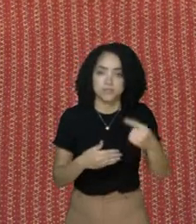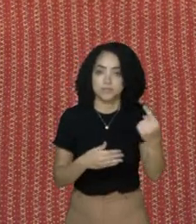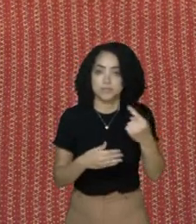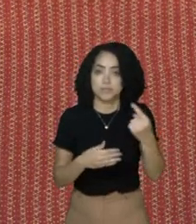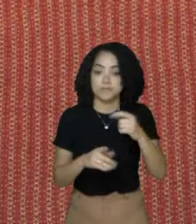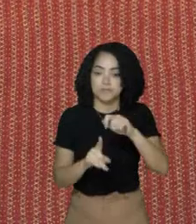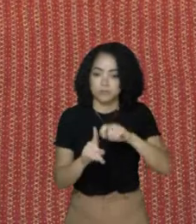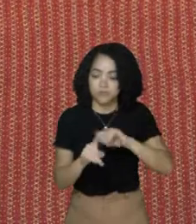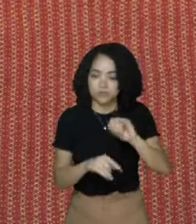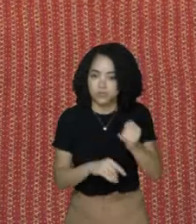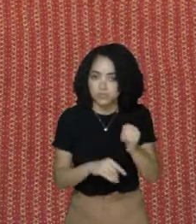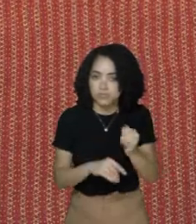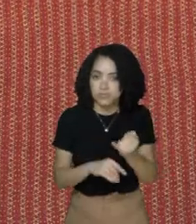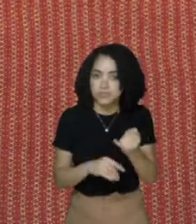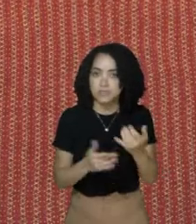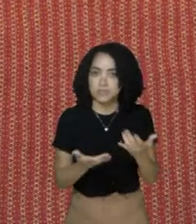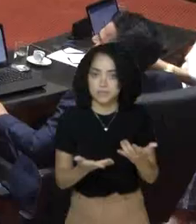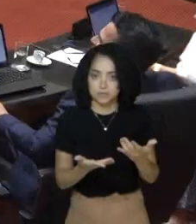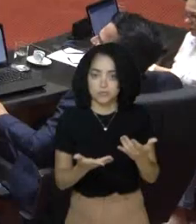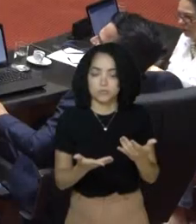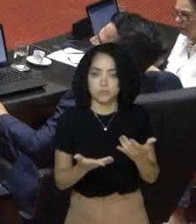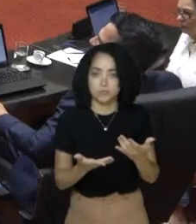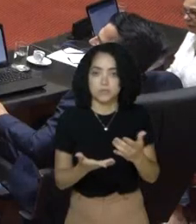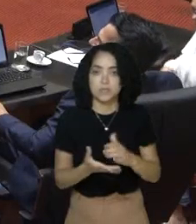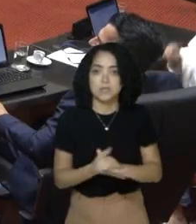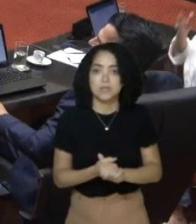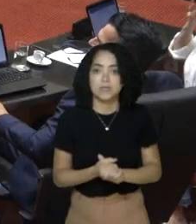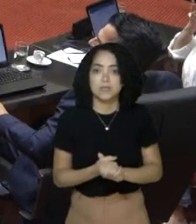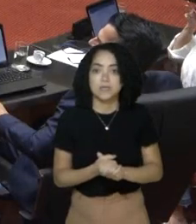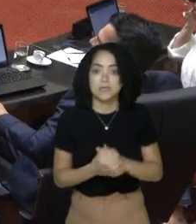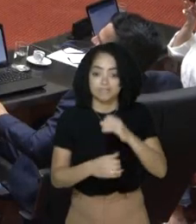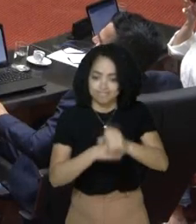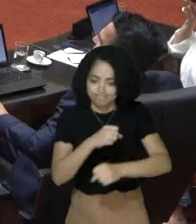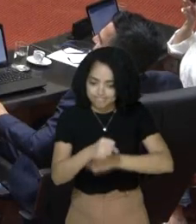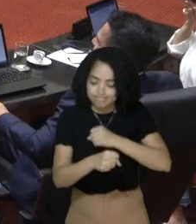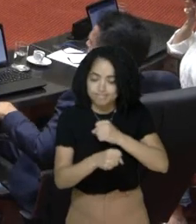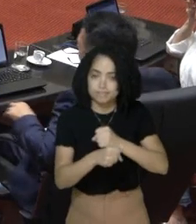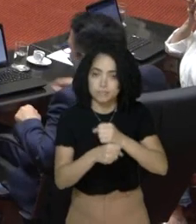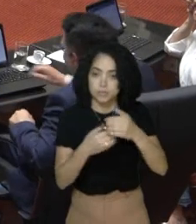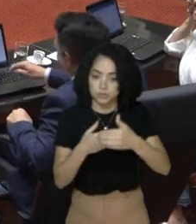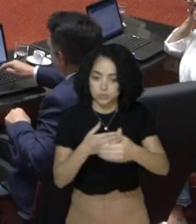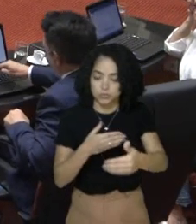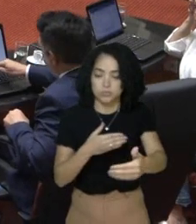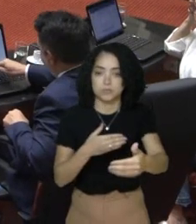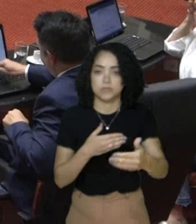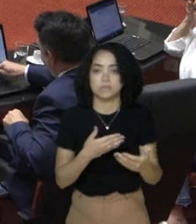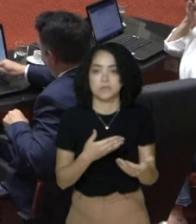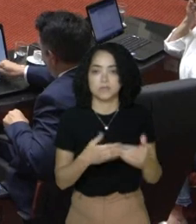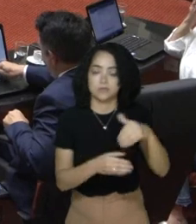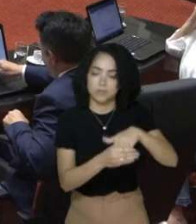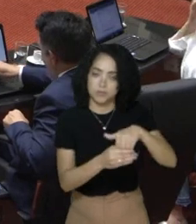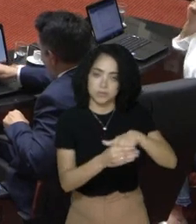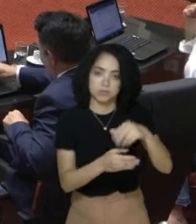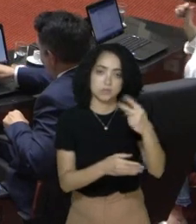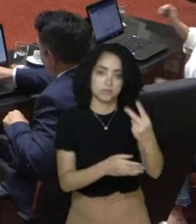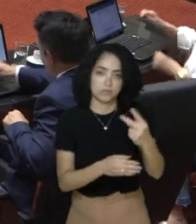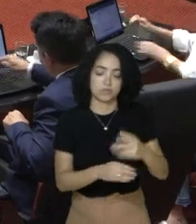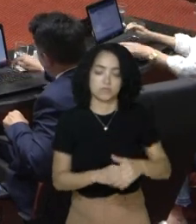porque o impacto se dará a partir do ano que vem mesmo. Então, a orientação é voto 2.